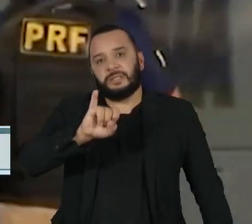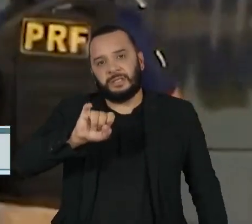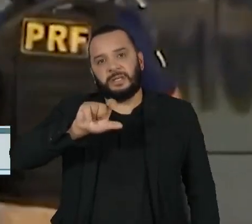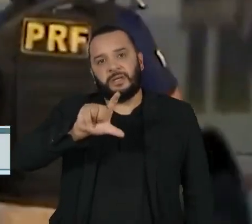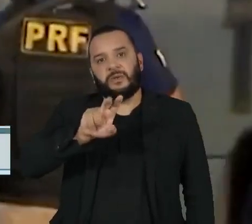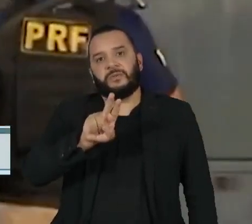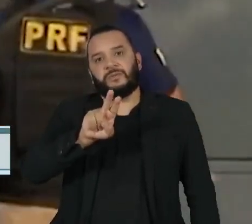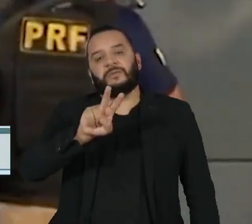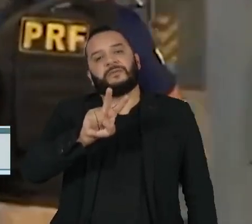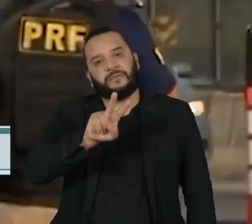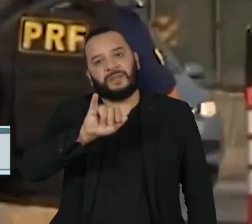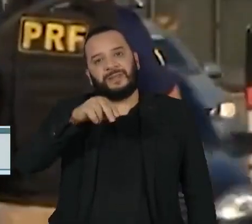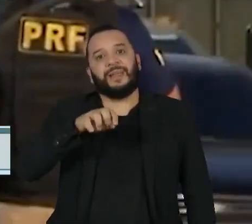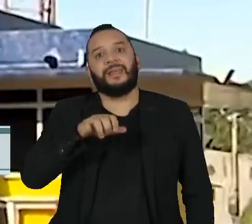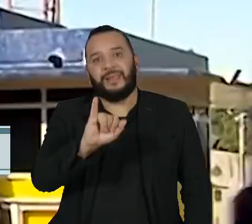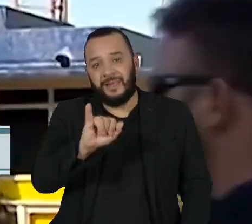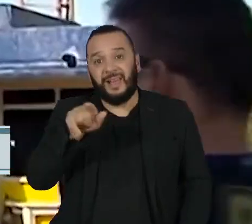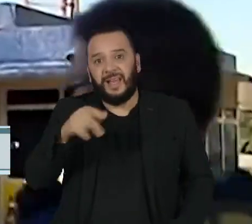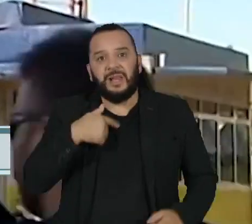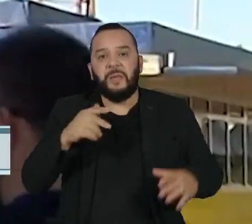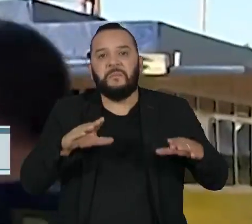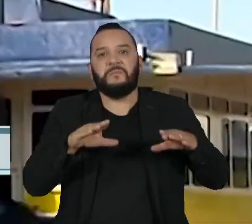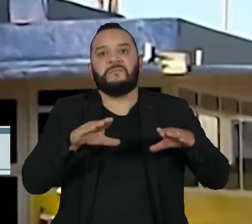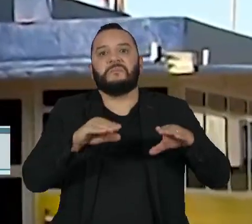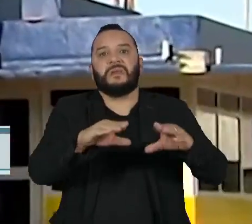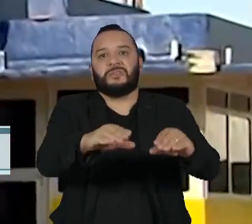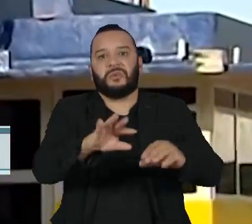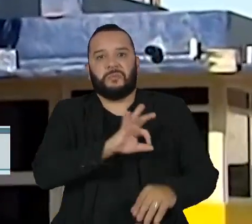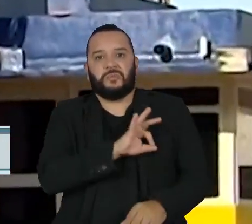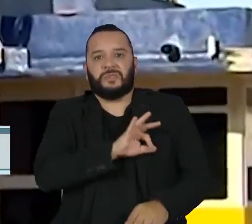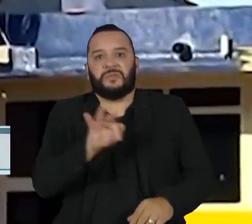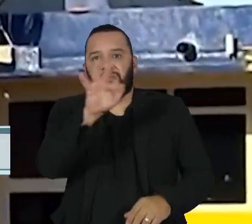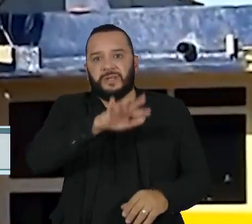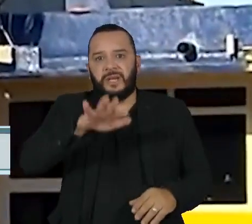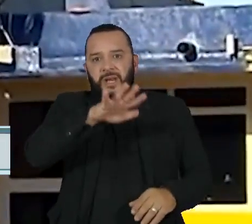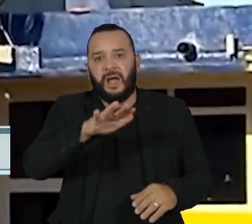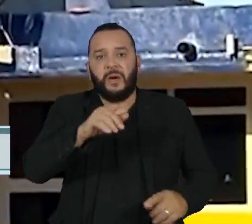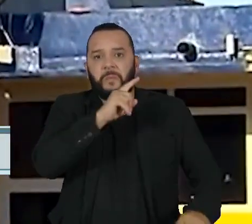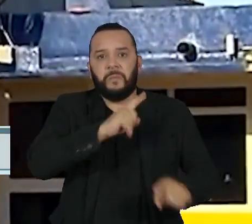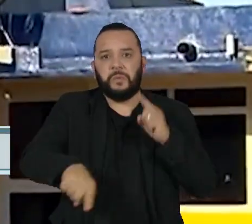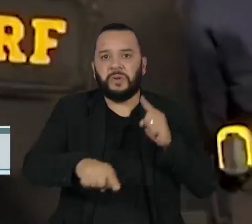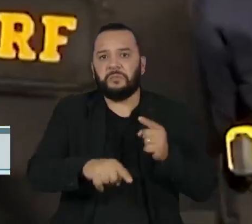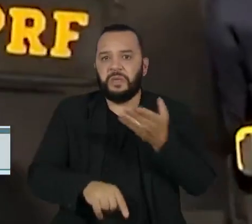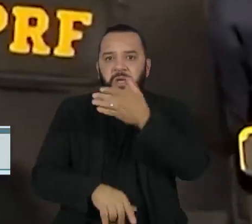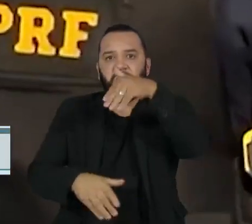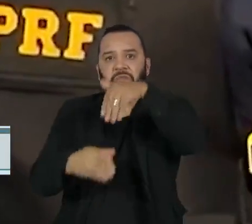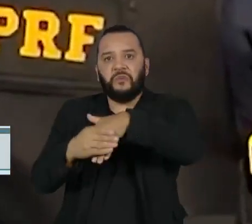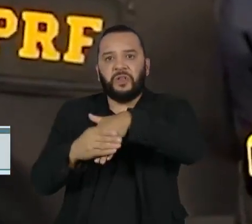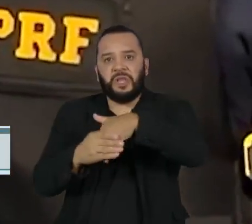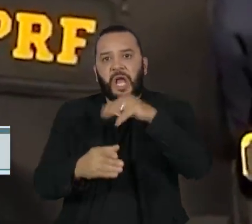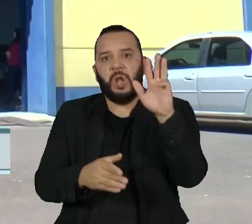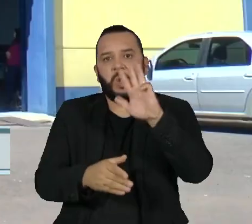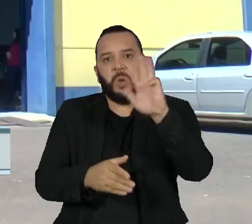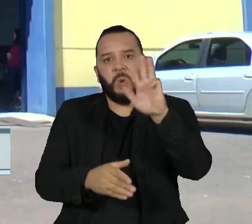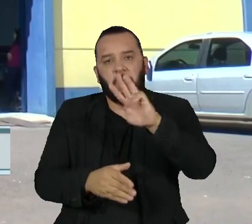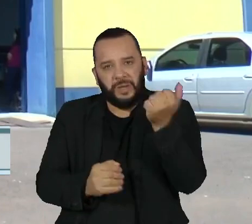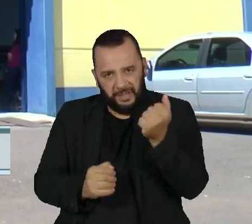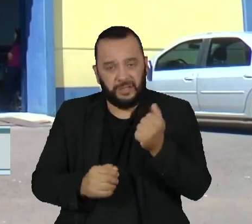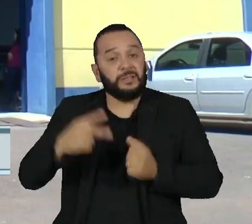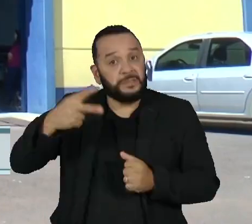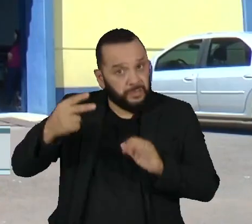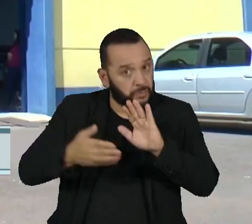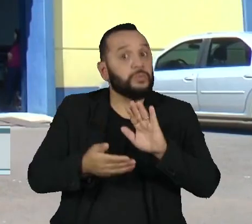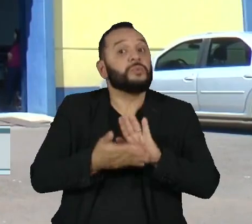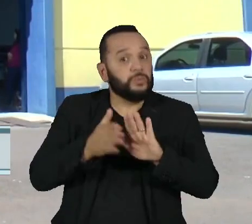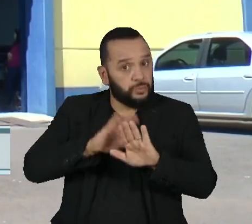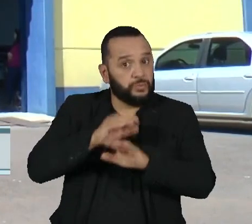enquanto o diretor da instituição no bloqueio do acesso de eleitores de redutos lulistas as urnas no segundo